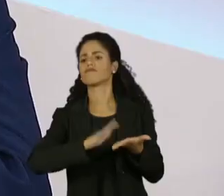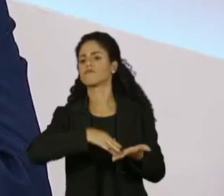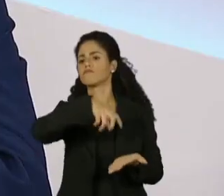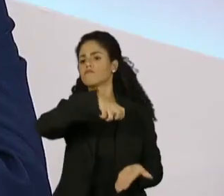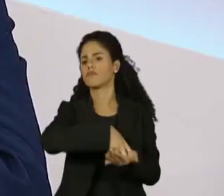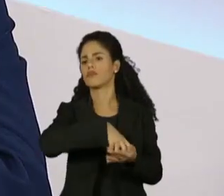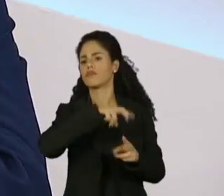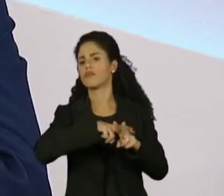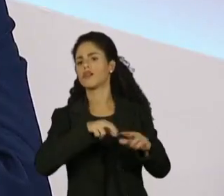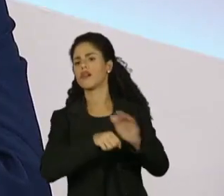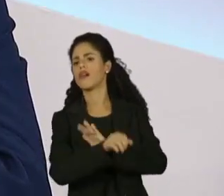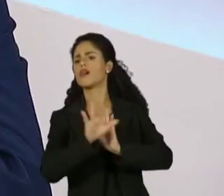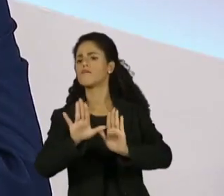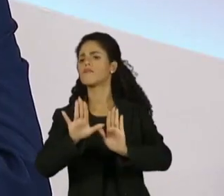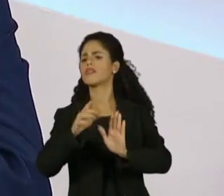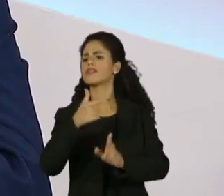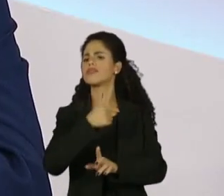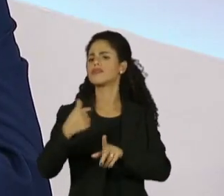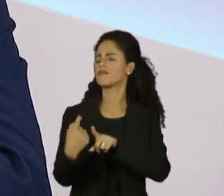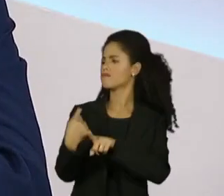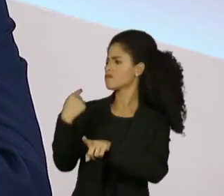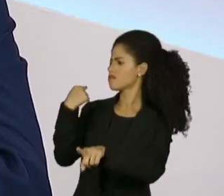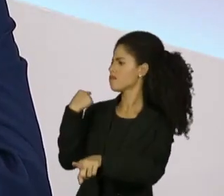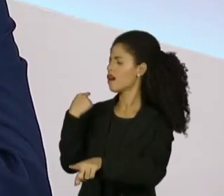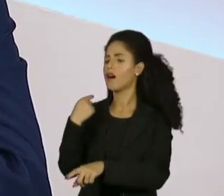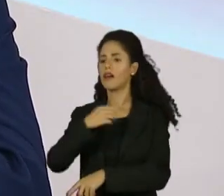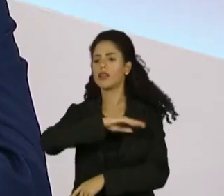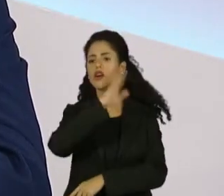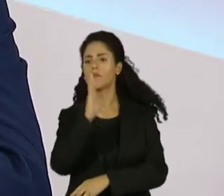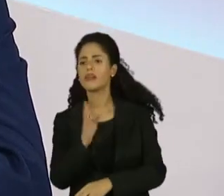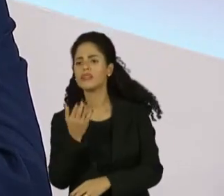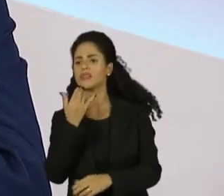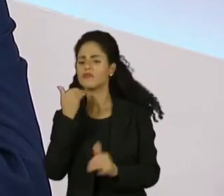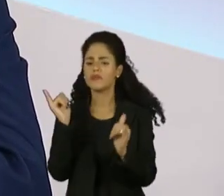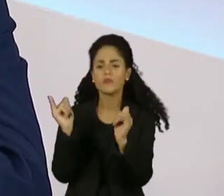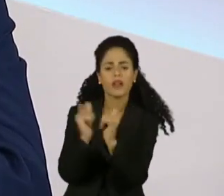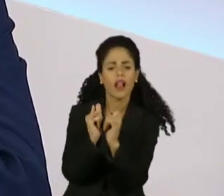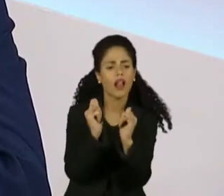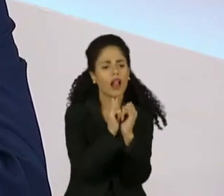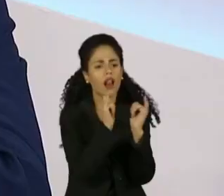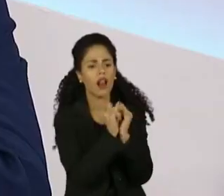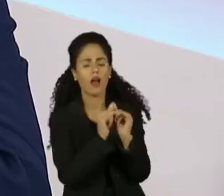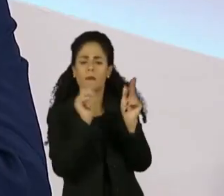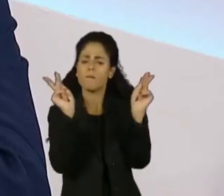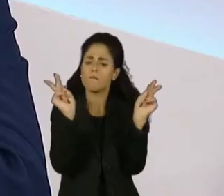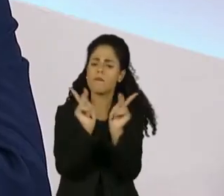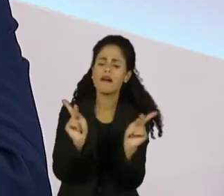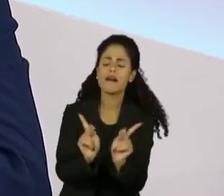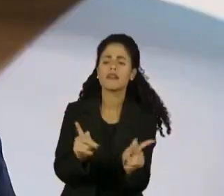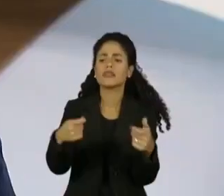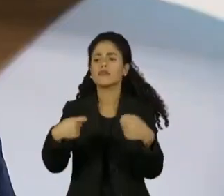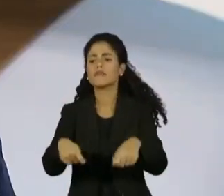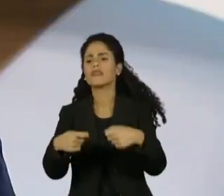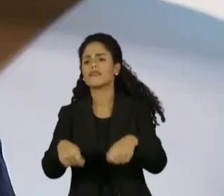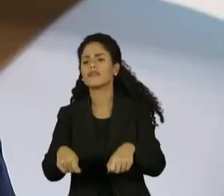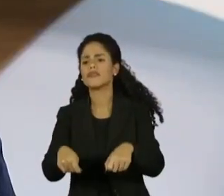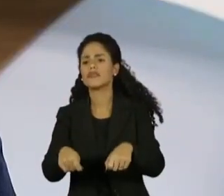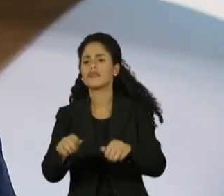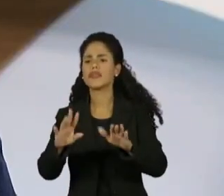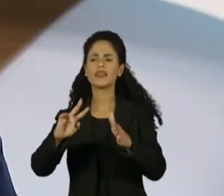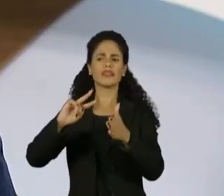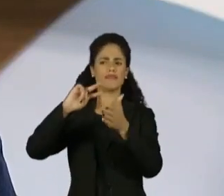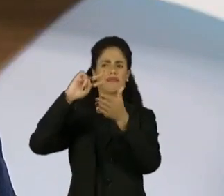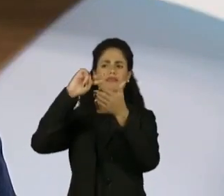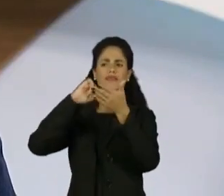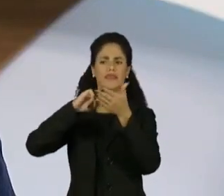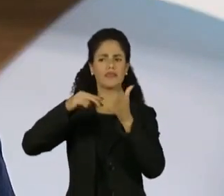na semana passada o senhor falou de anistia, que o Brasil tem tradição de anistia, que é preciso apaziguar as coisas. Queria saber o que o senhor quis dizer com essa